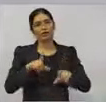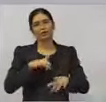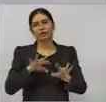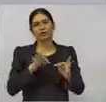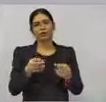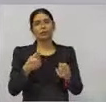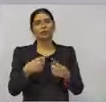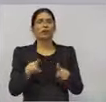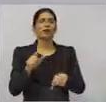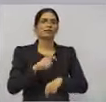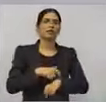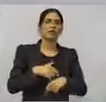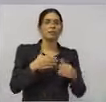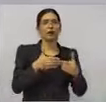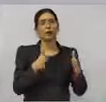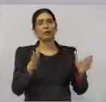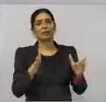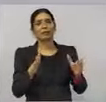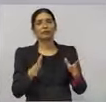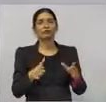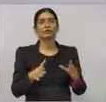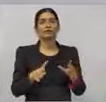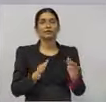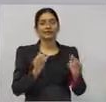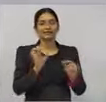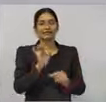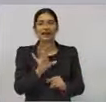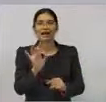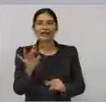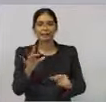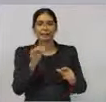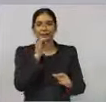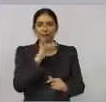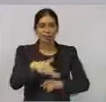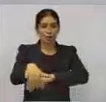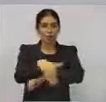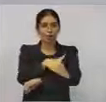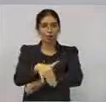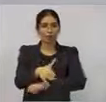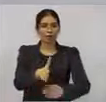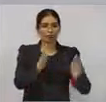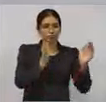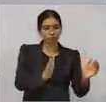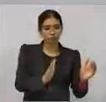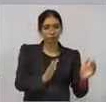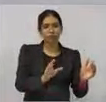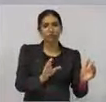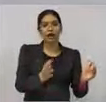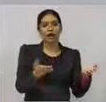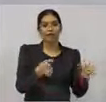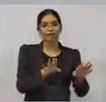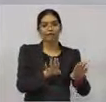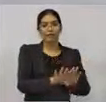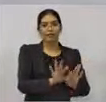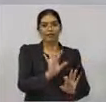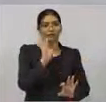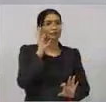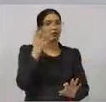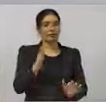o tempo necessário para abrir trecho por trecho e ele vai sendo fechado também trecho por trecho para abrir outro. Então, fique